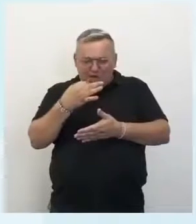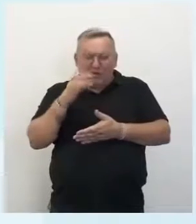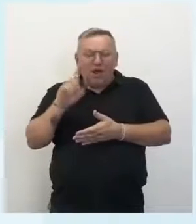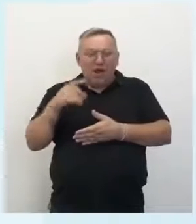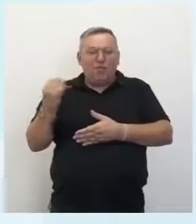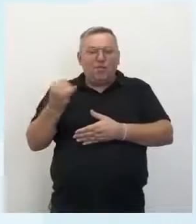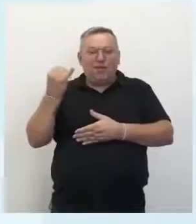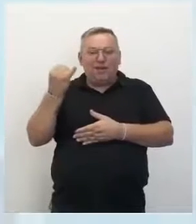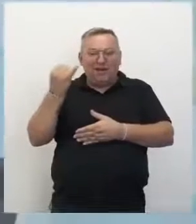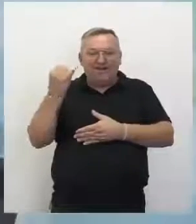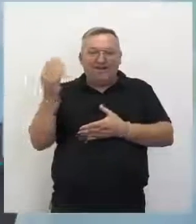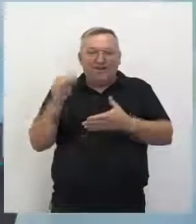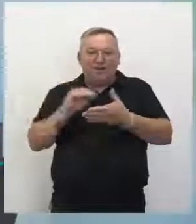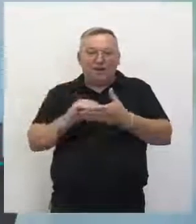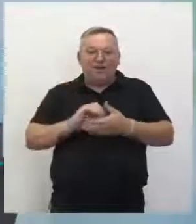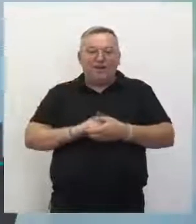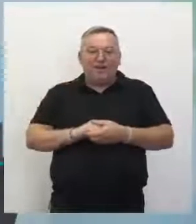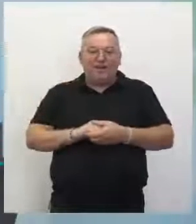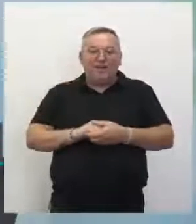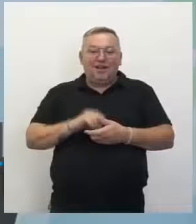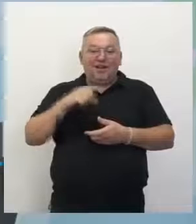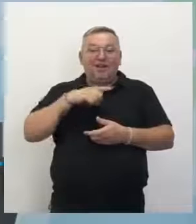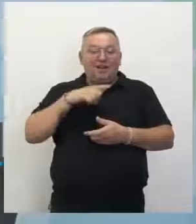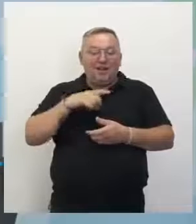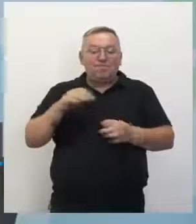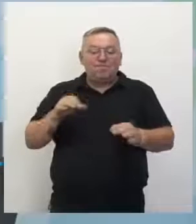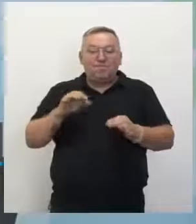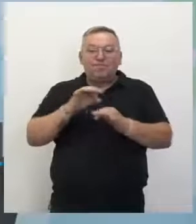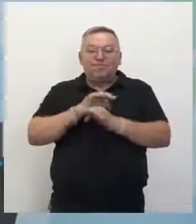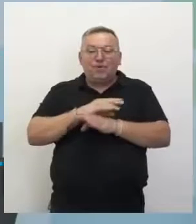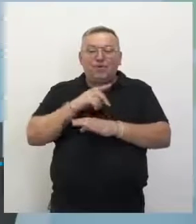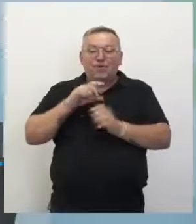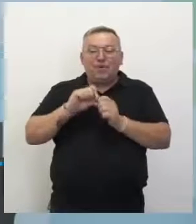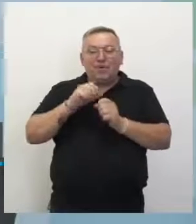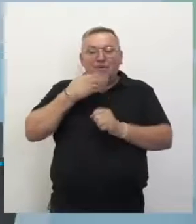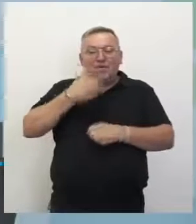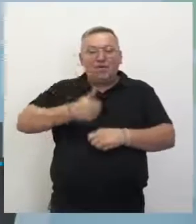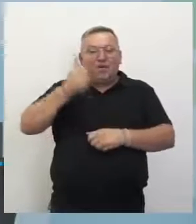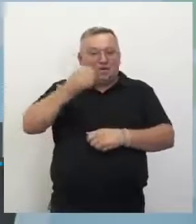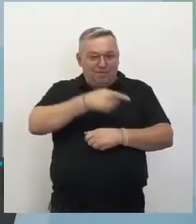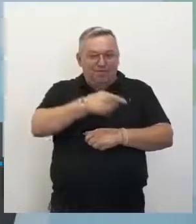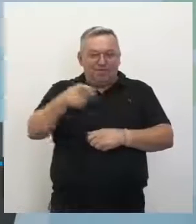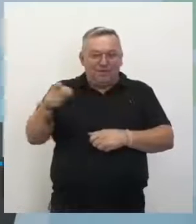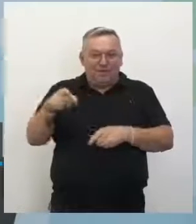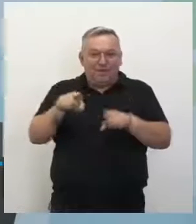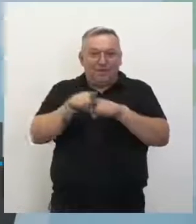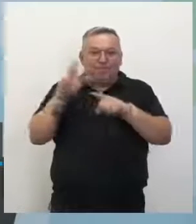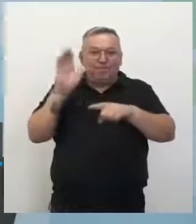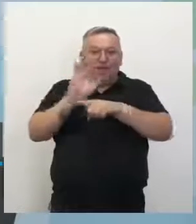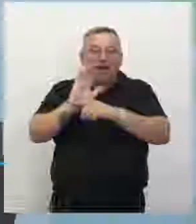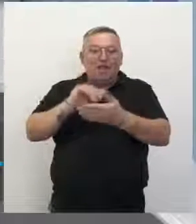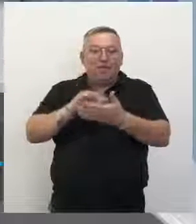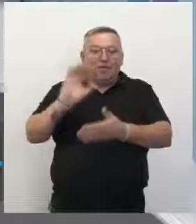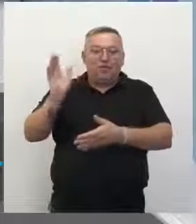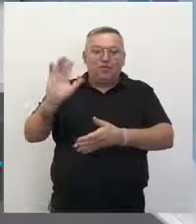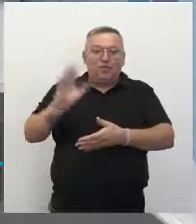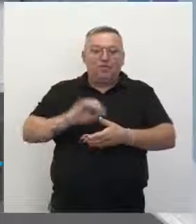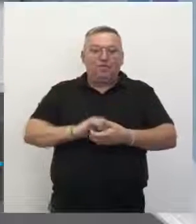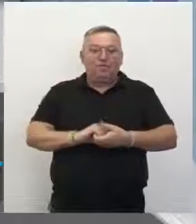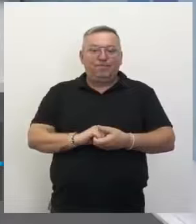fazer isso, deixe aí as suas impressões. A gente está aqui a postos para fazer sempre o melhor para vocês, em colaboração. Até a próxima.